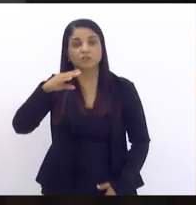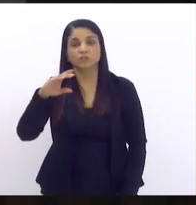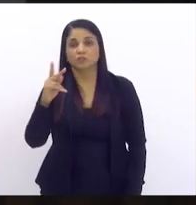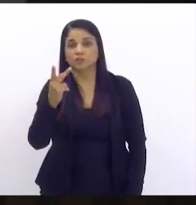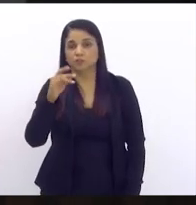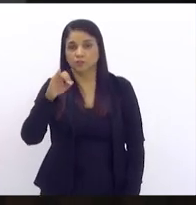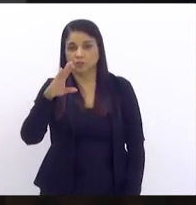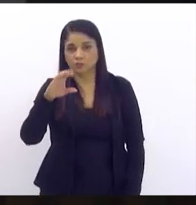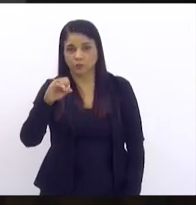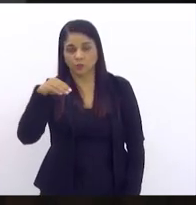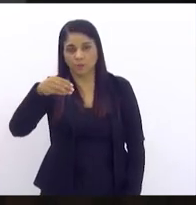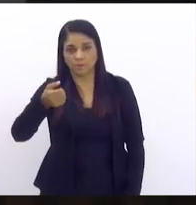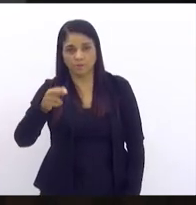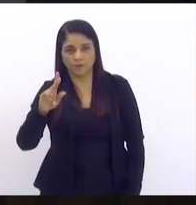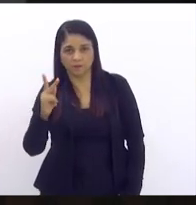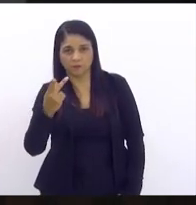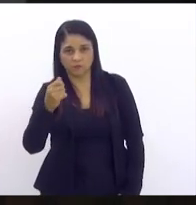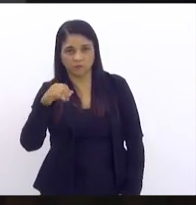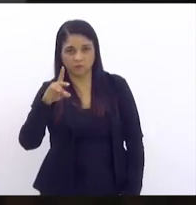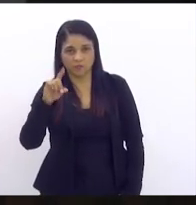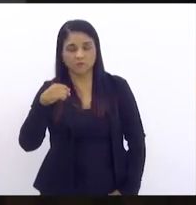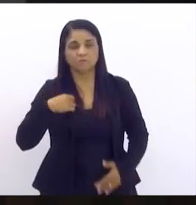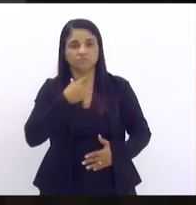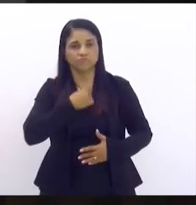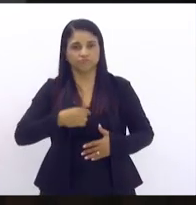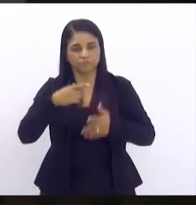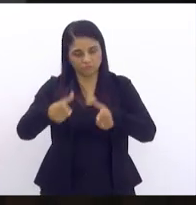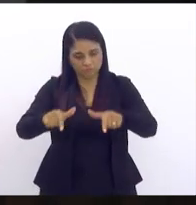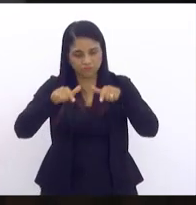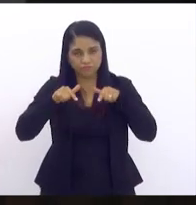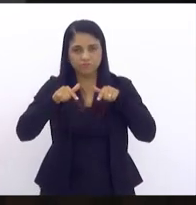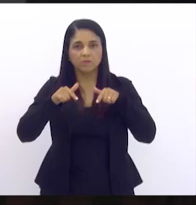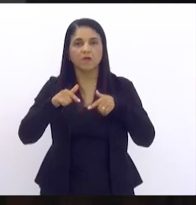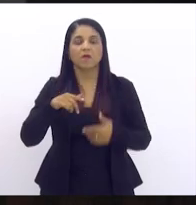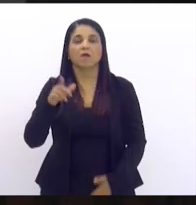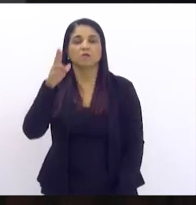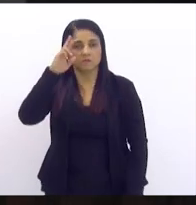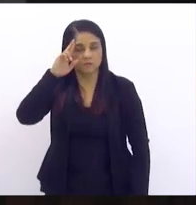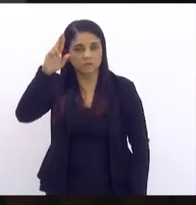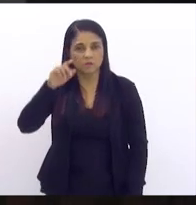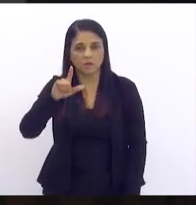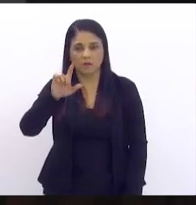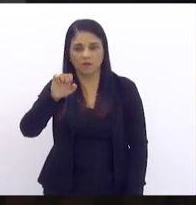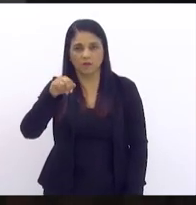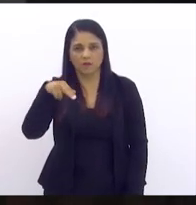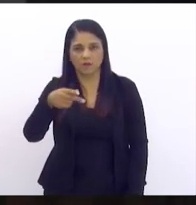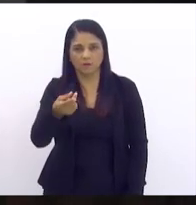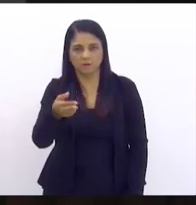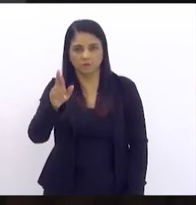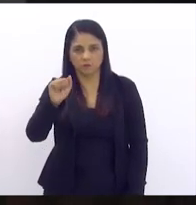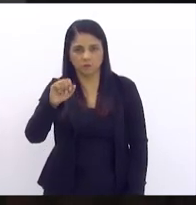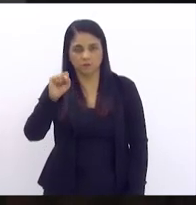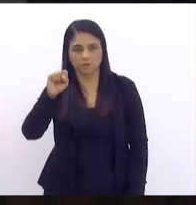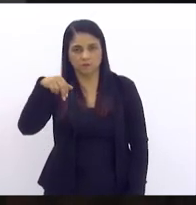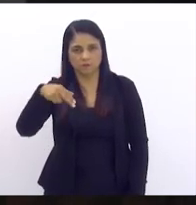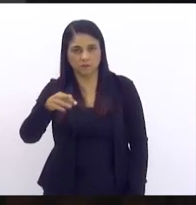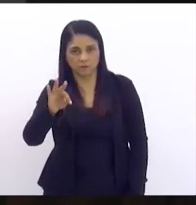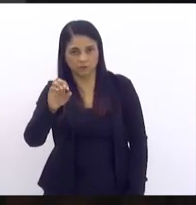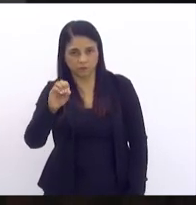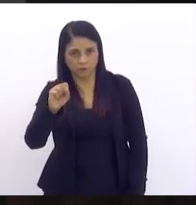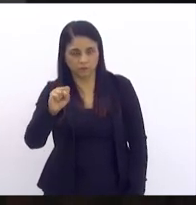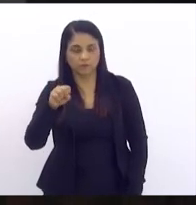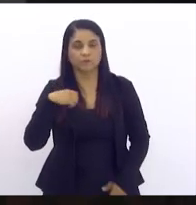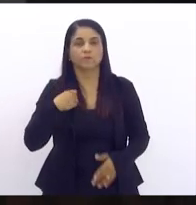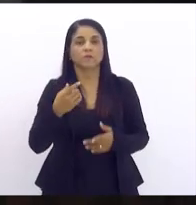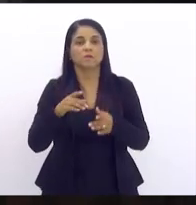que concede a medalha Tiradentes e o respectivo diploma ao senhor Leandro dos Santos Aracati Lima, pendendo de parecer